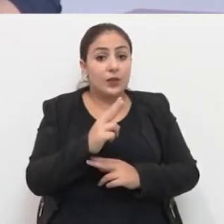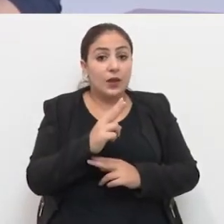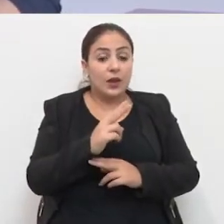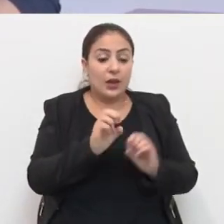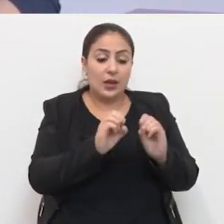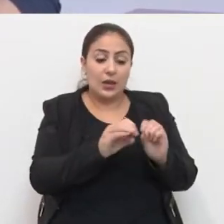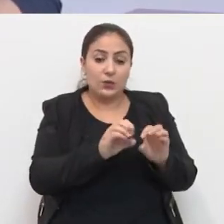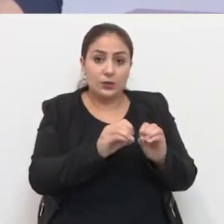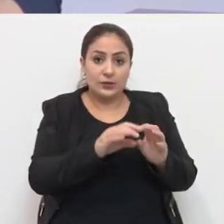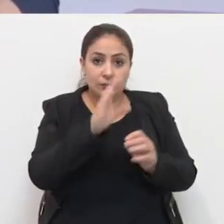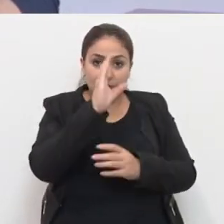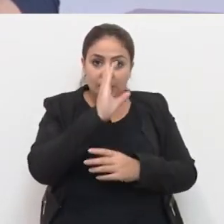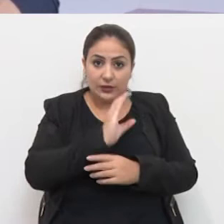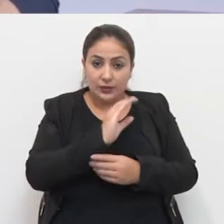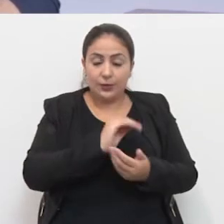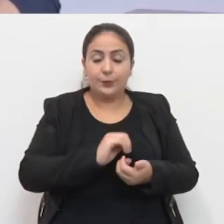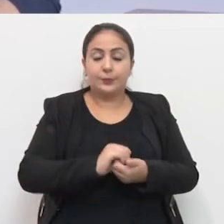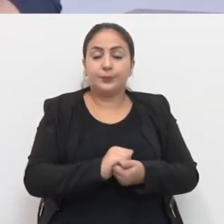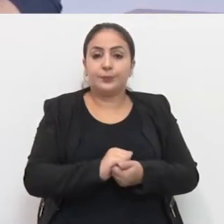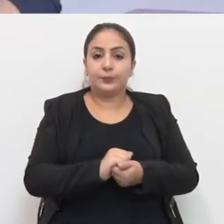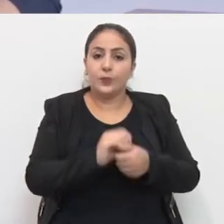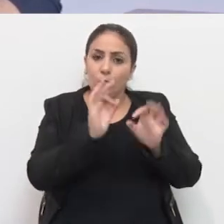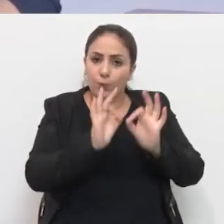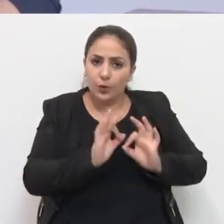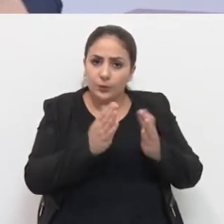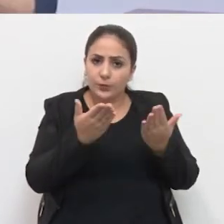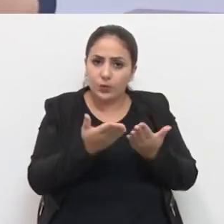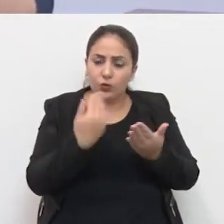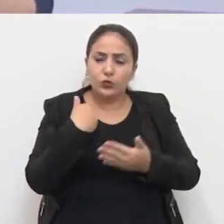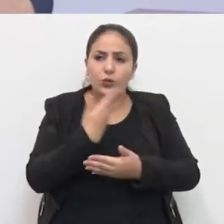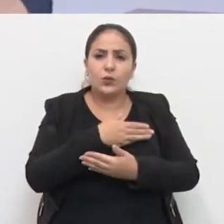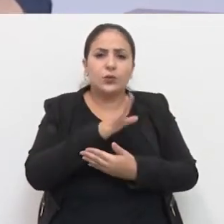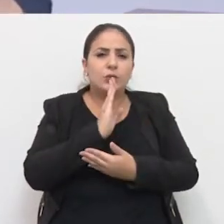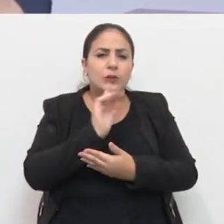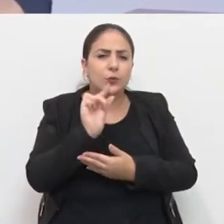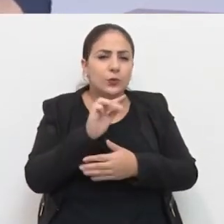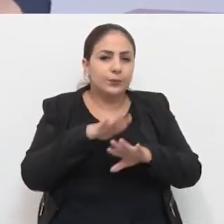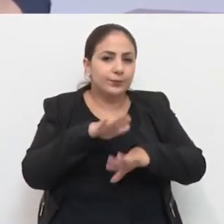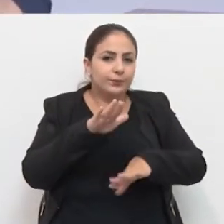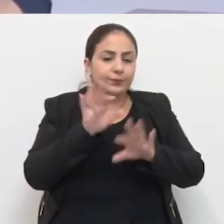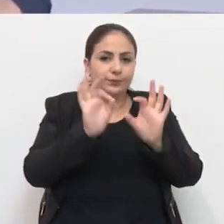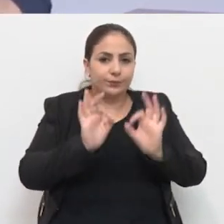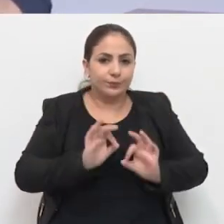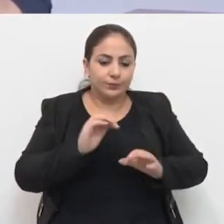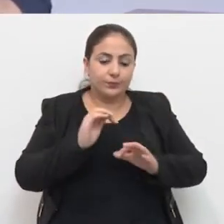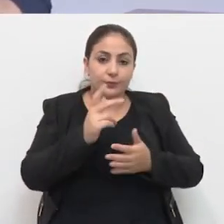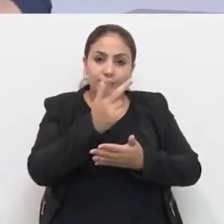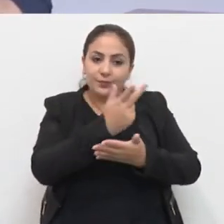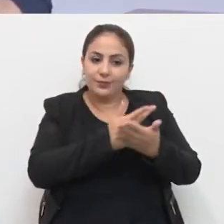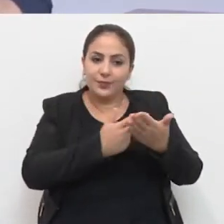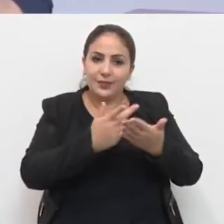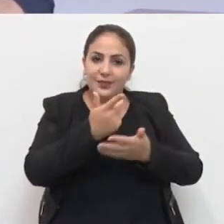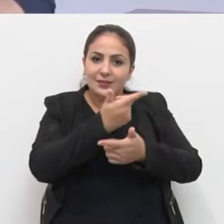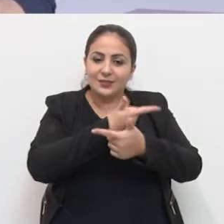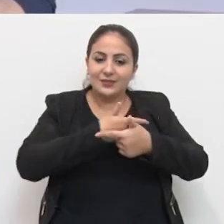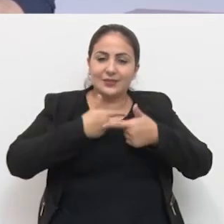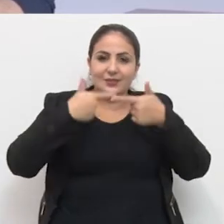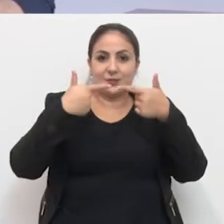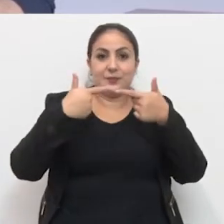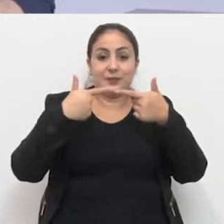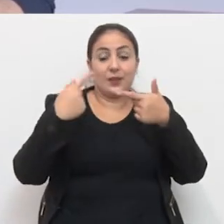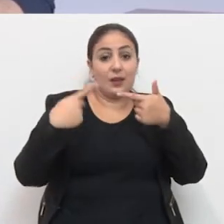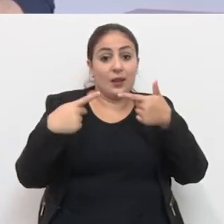e Cidadania. No programa de hoje vamos conhecer um pouco mais sobre o projeto Desenhando Sorrisos,